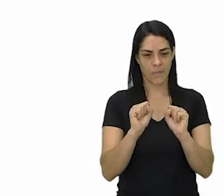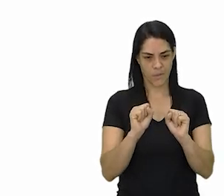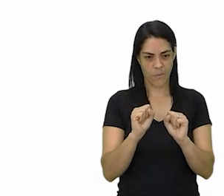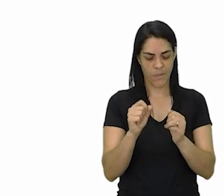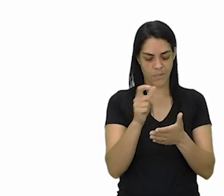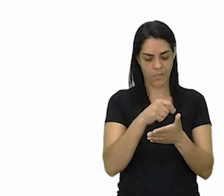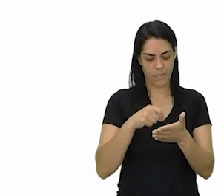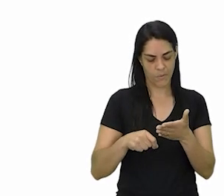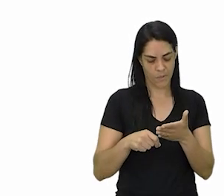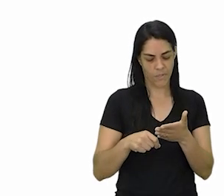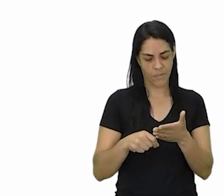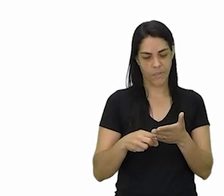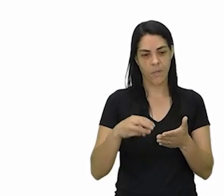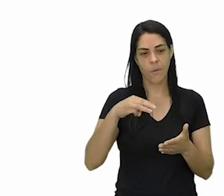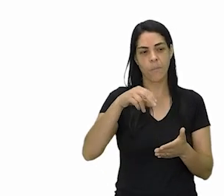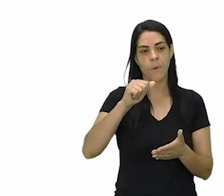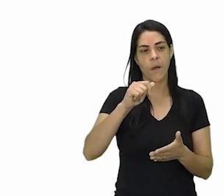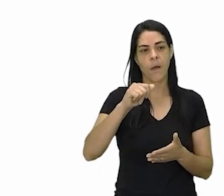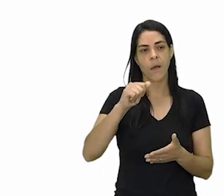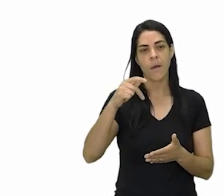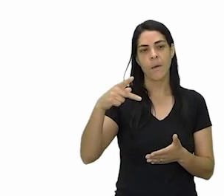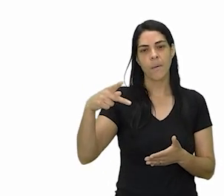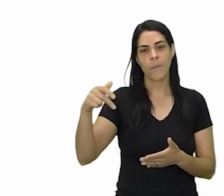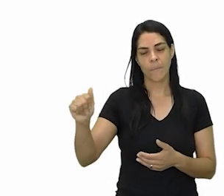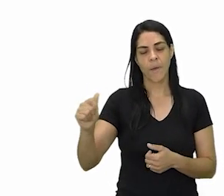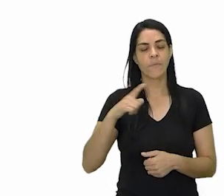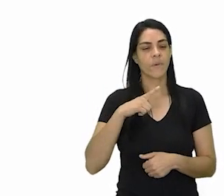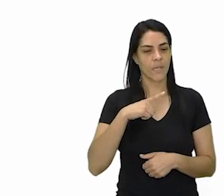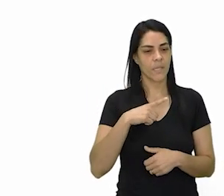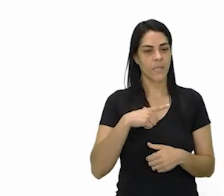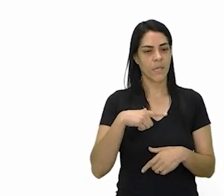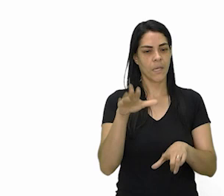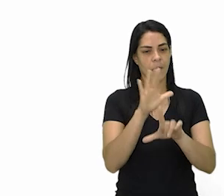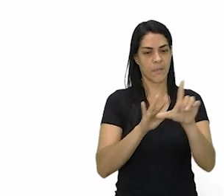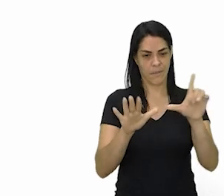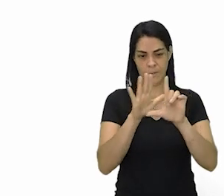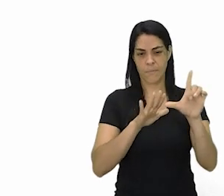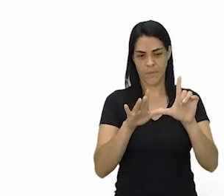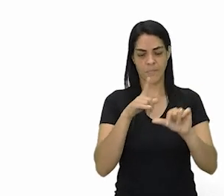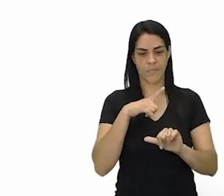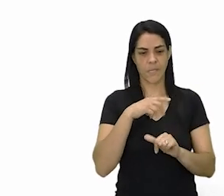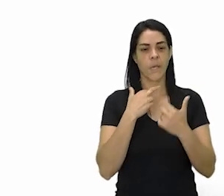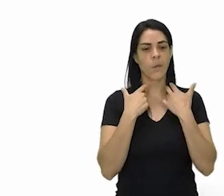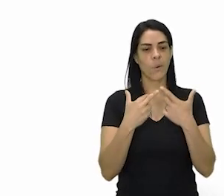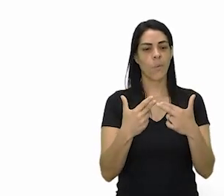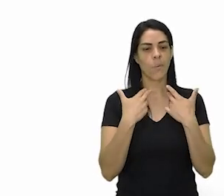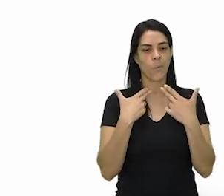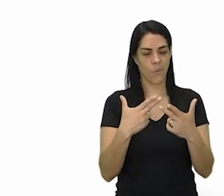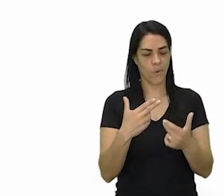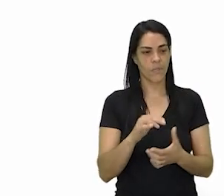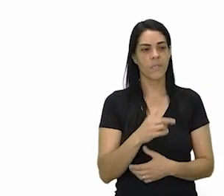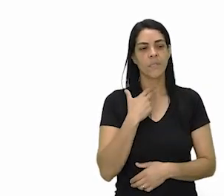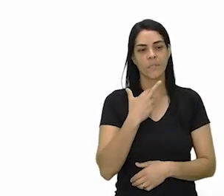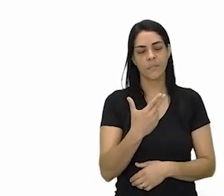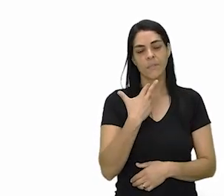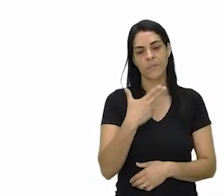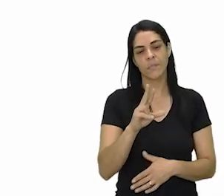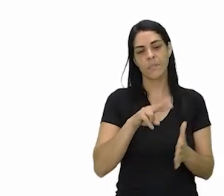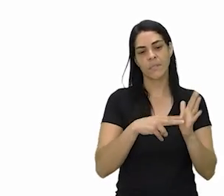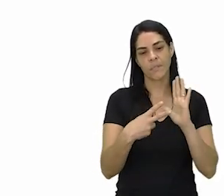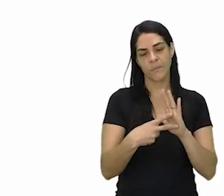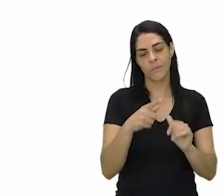escrita, o mapa vai ter imagens, não é? Olha, tem cores que significam,